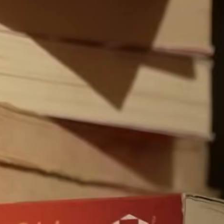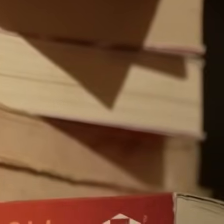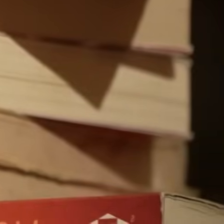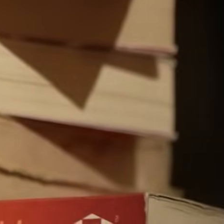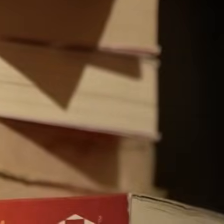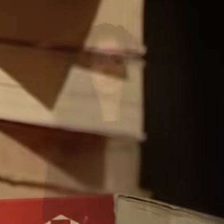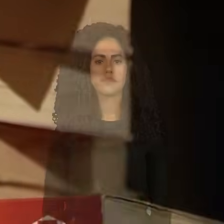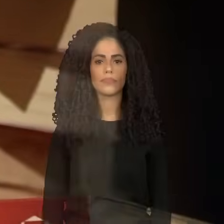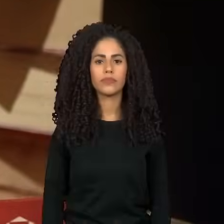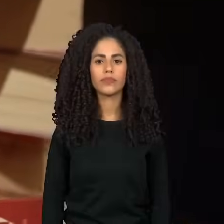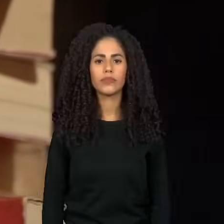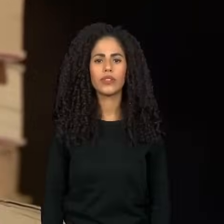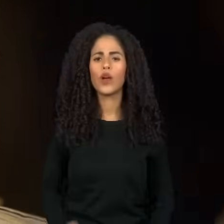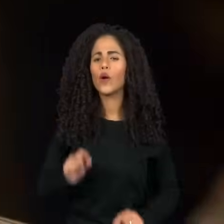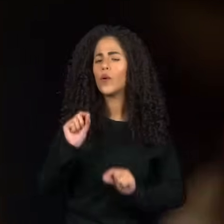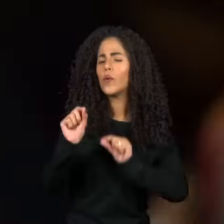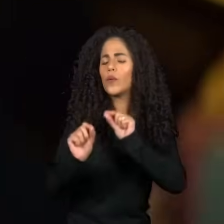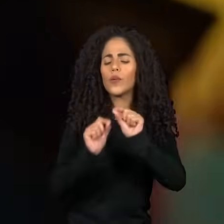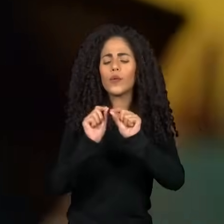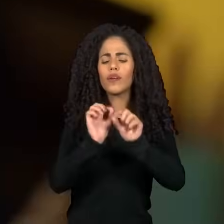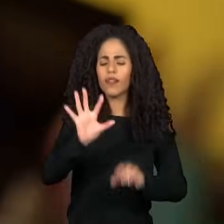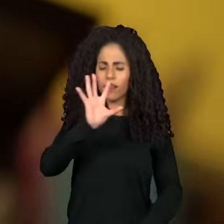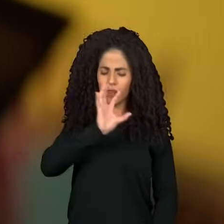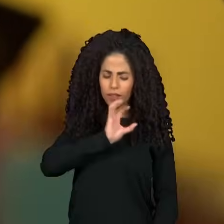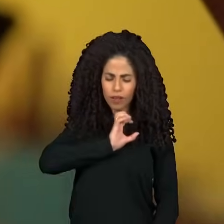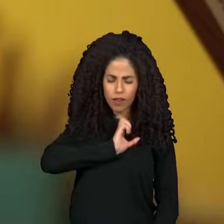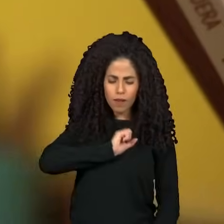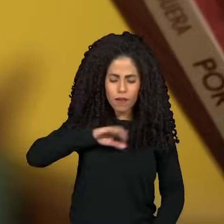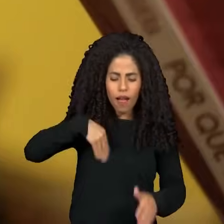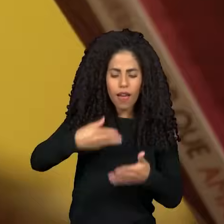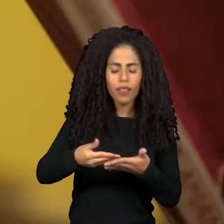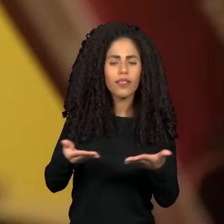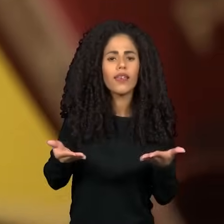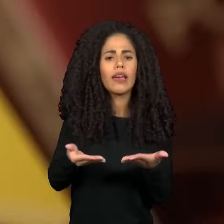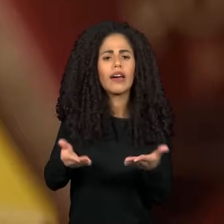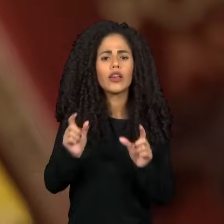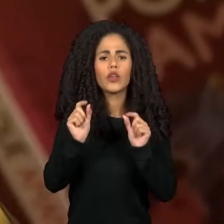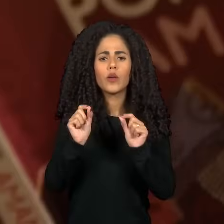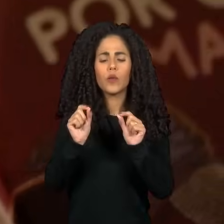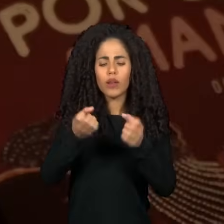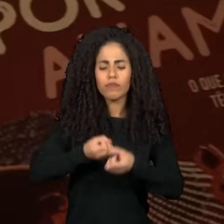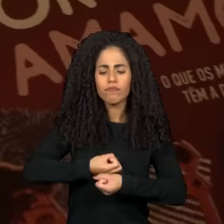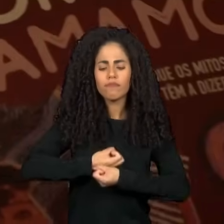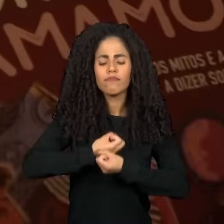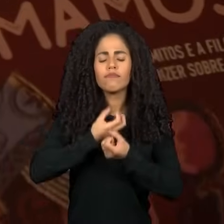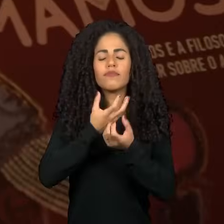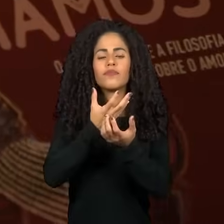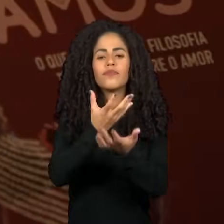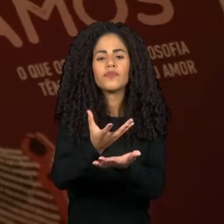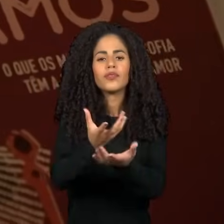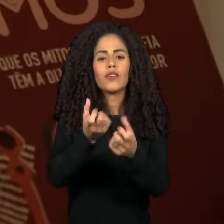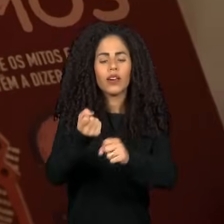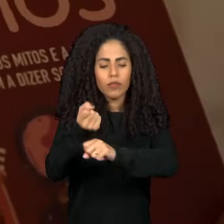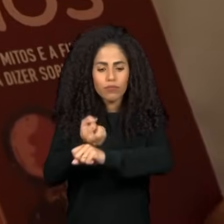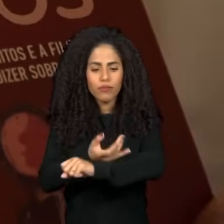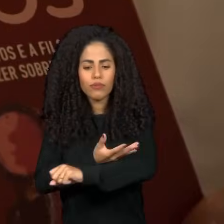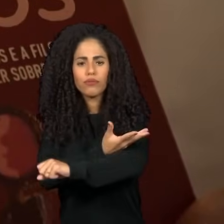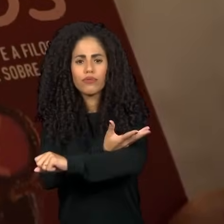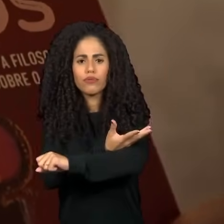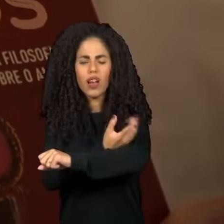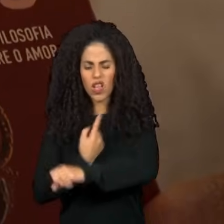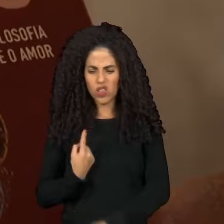O que é o amor? Bom, até aqui podemos afirmar algo que ele não é, uma emoção